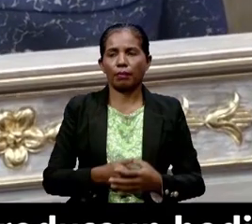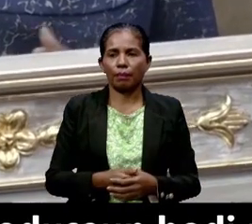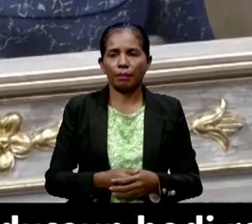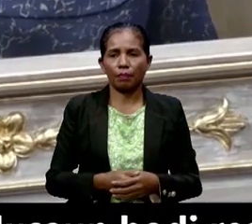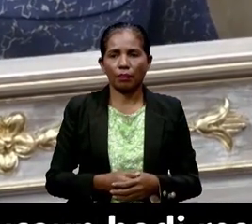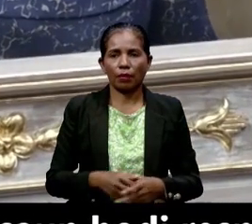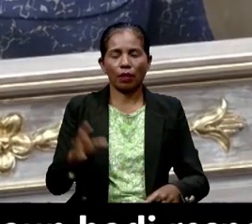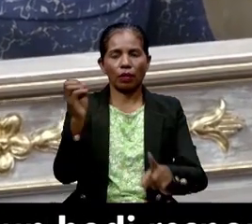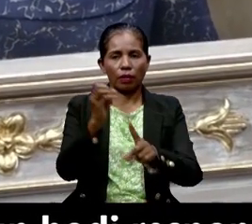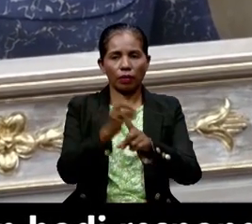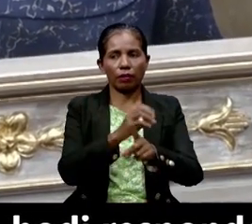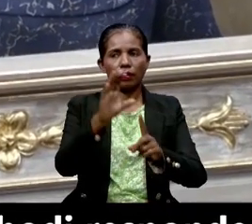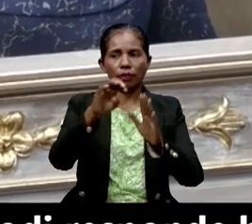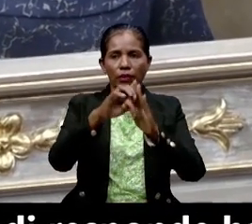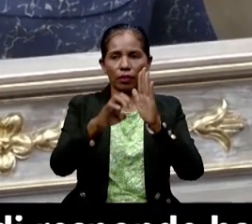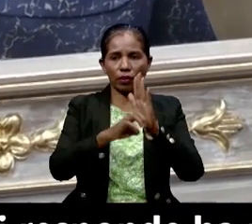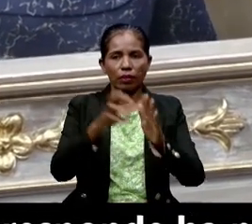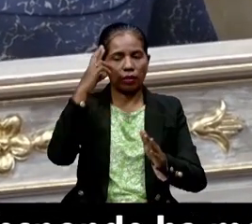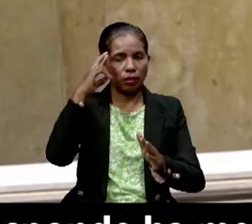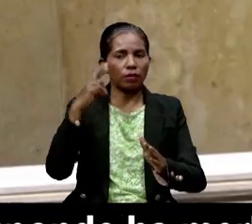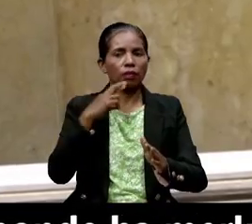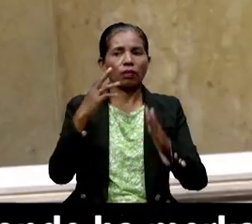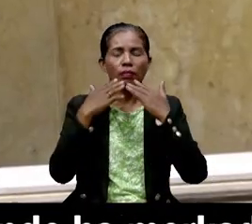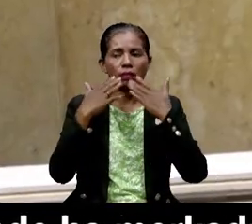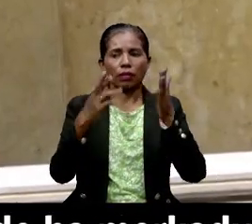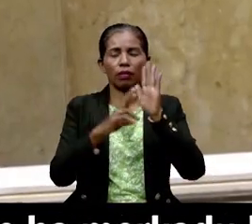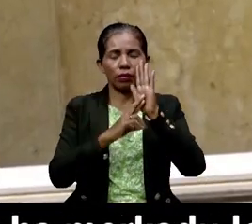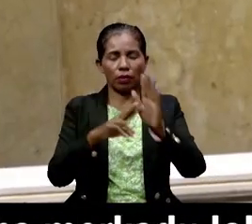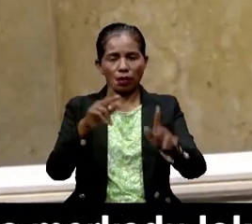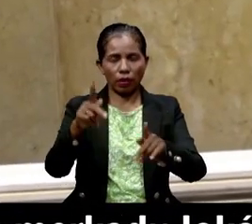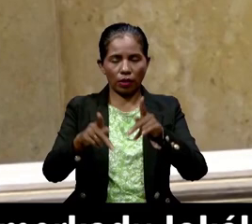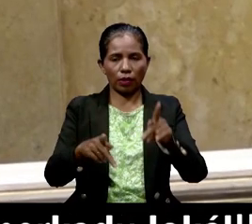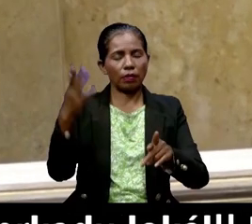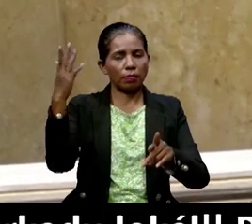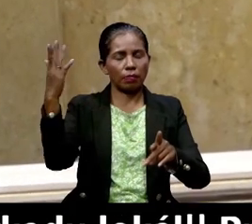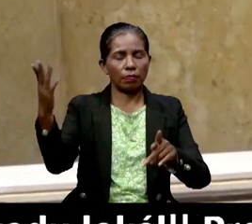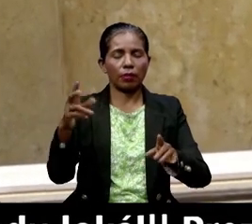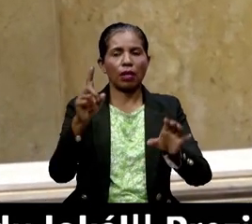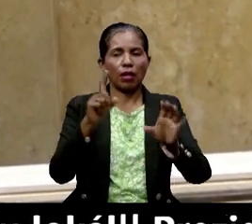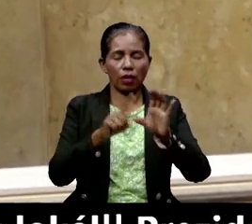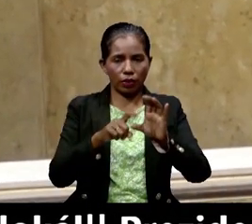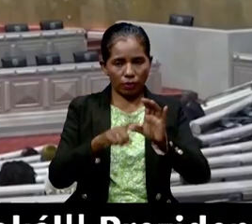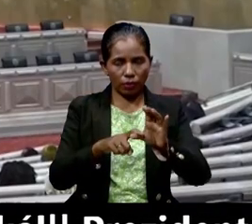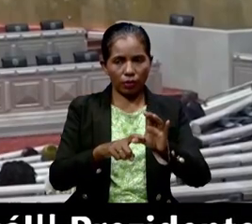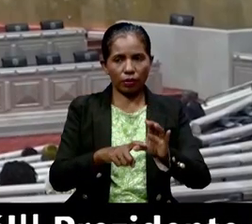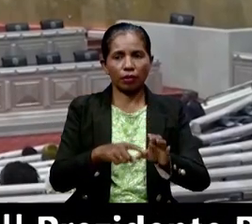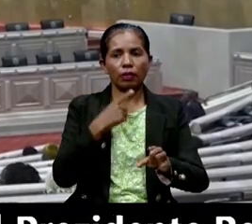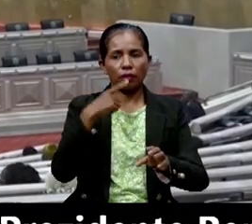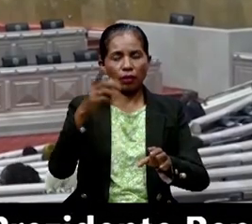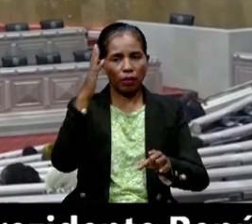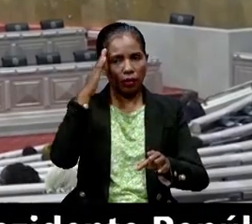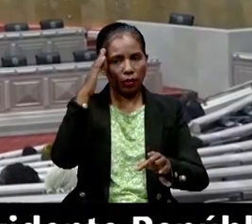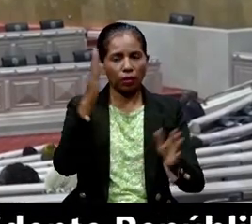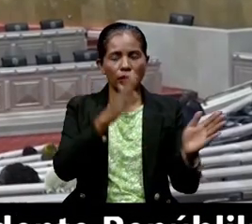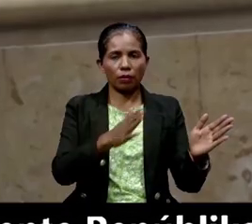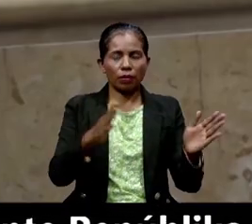a oportunidade de ser festado, José Ramos Horta agradece para o representante do povo e a Assembleia Nacional Angola. Nune, Horta Mos reconhece e a